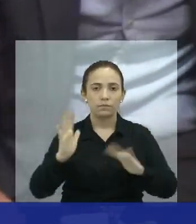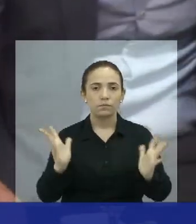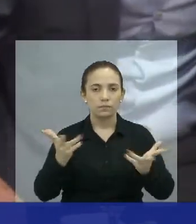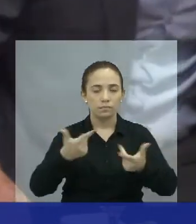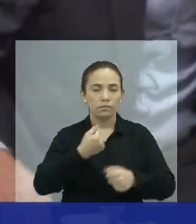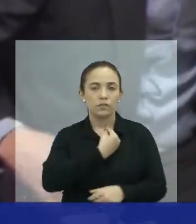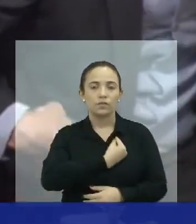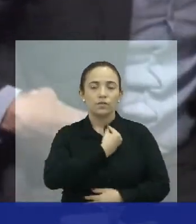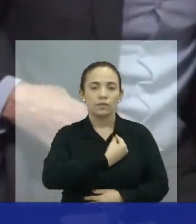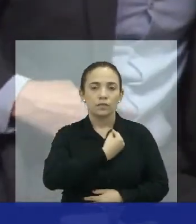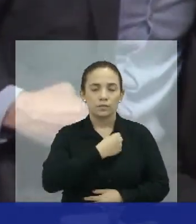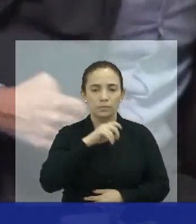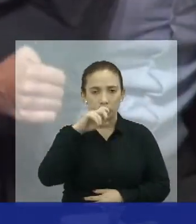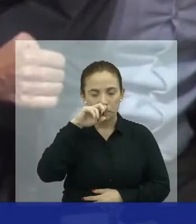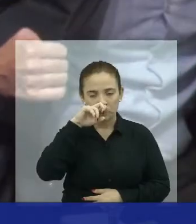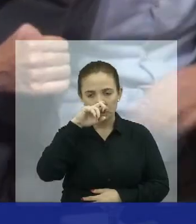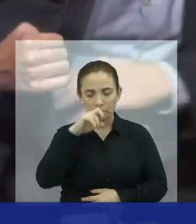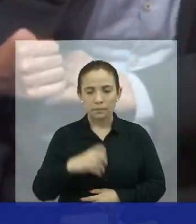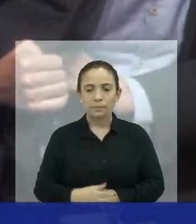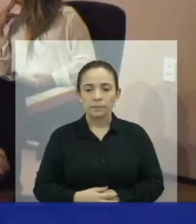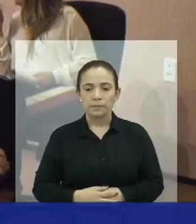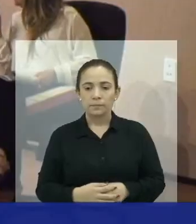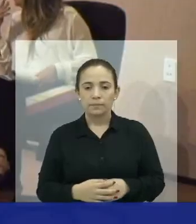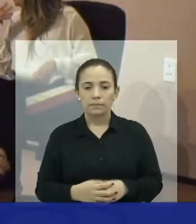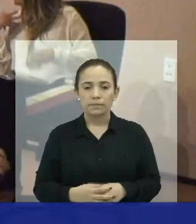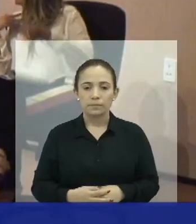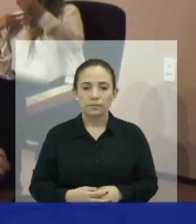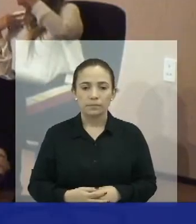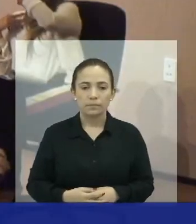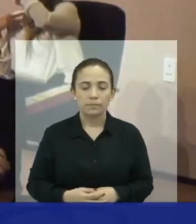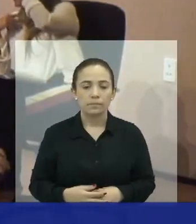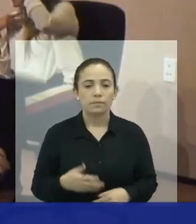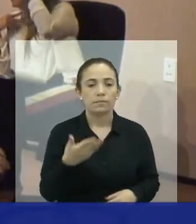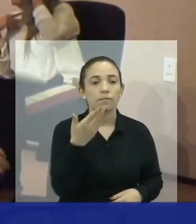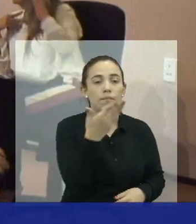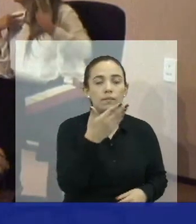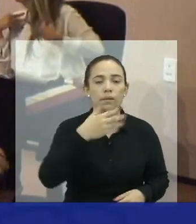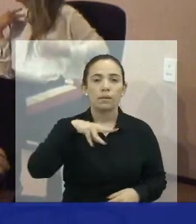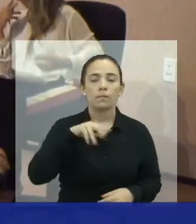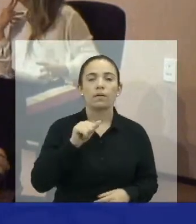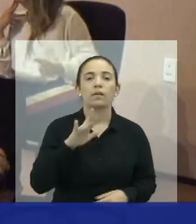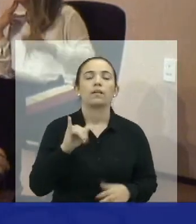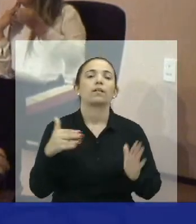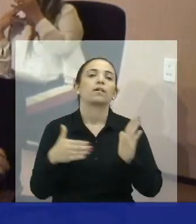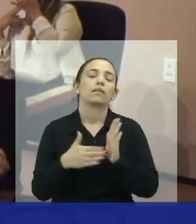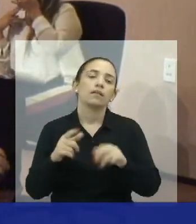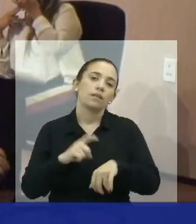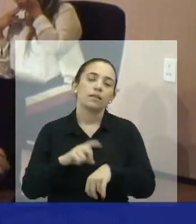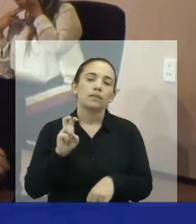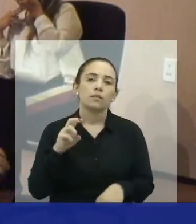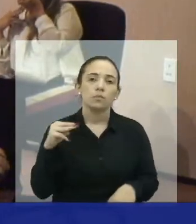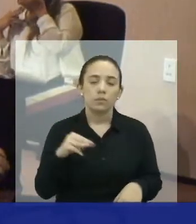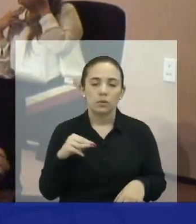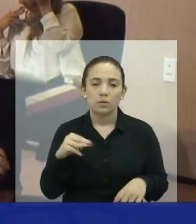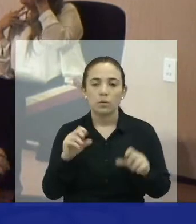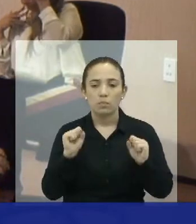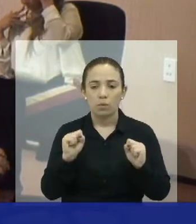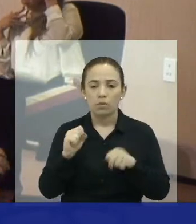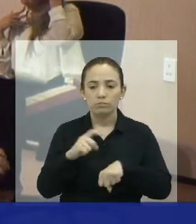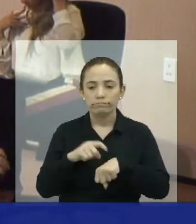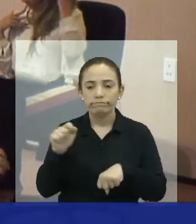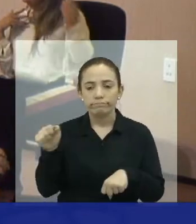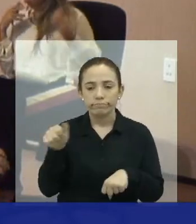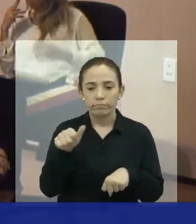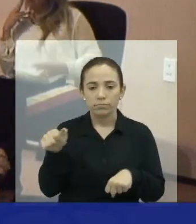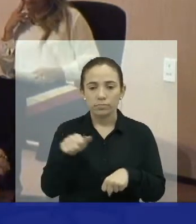todos nós. Senhora Maria de Lourdes, a senhora tem o tempo de até 5 minutos, com a tolerância que temos tido